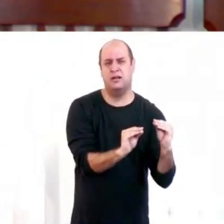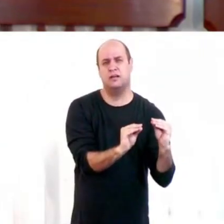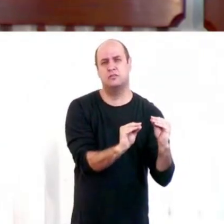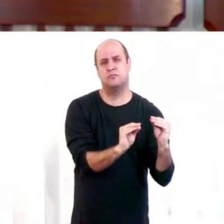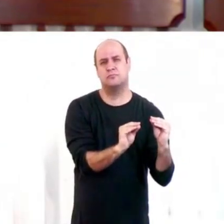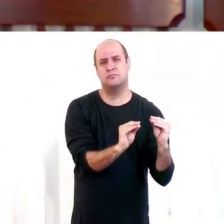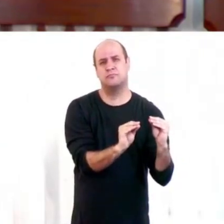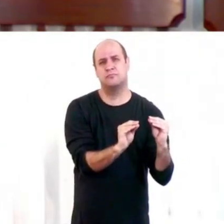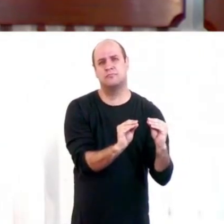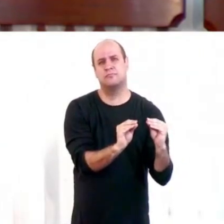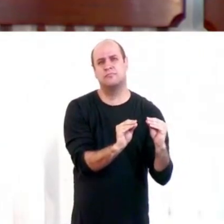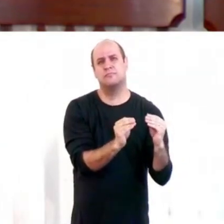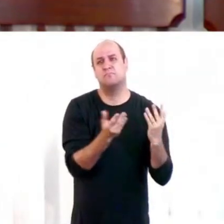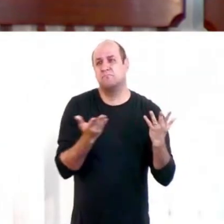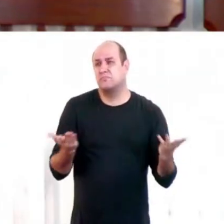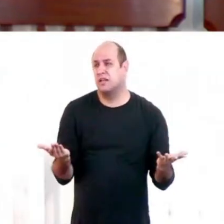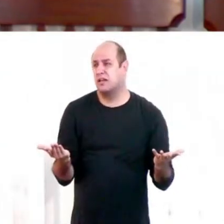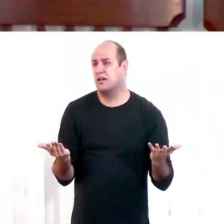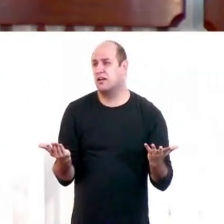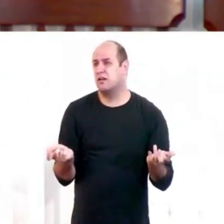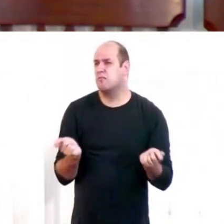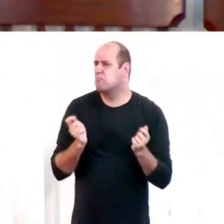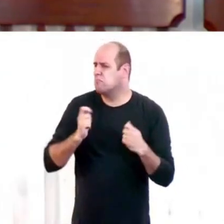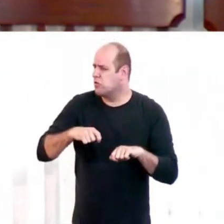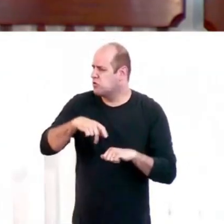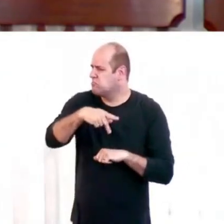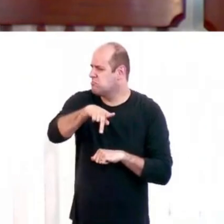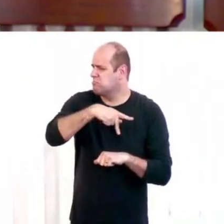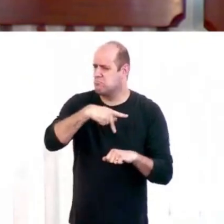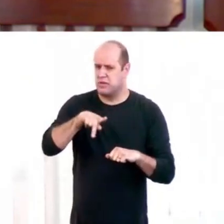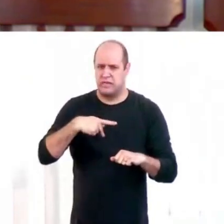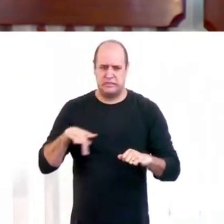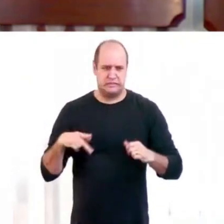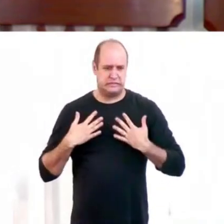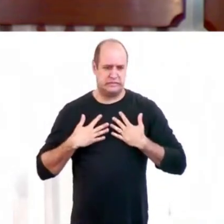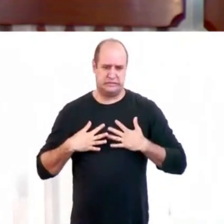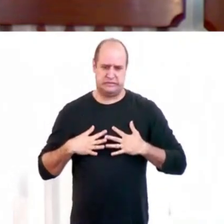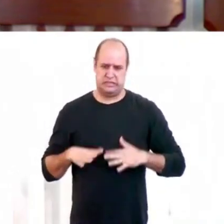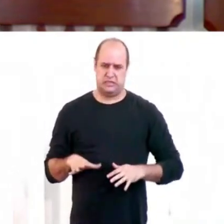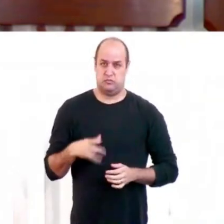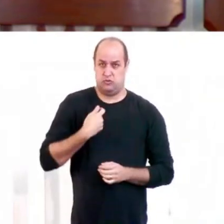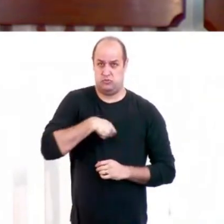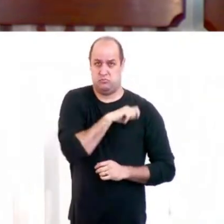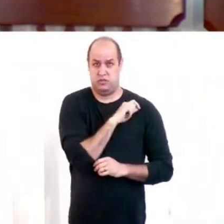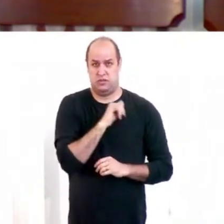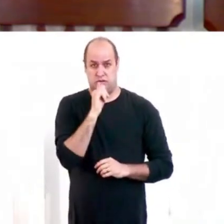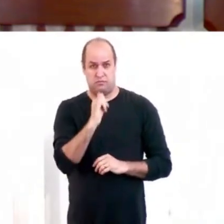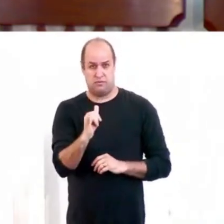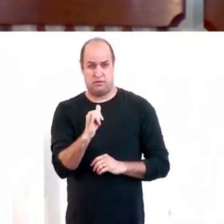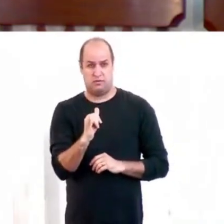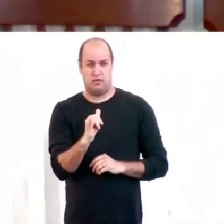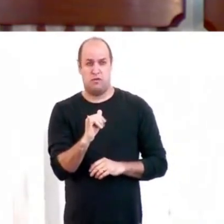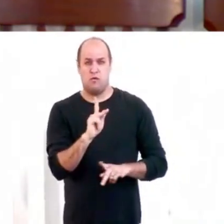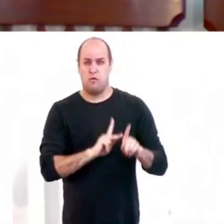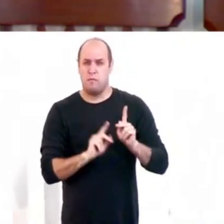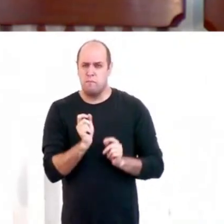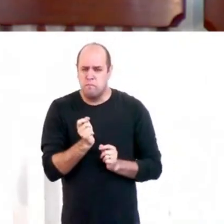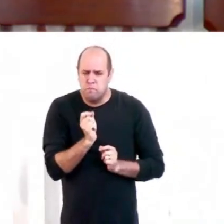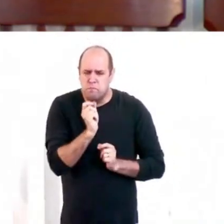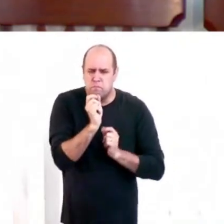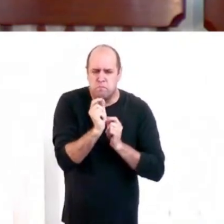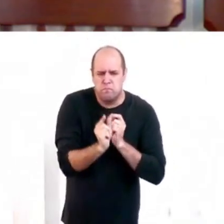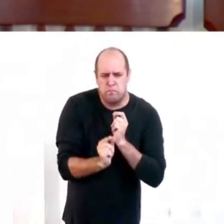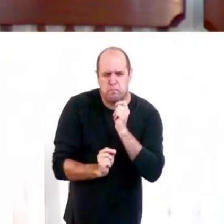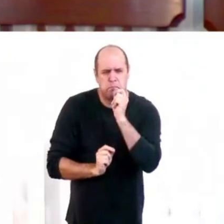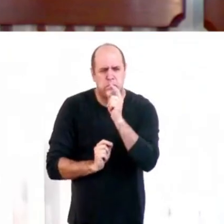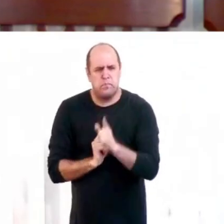irmãos, pode ser um país muito pacato, como diz em espanhol, pouco a pouco. É a palavra